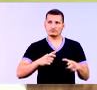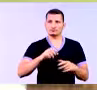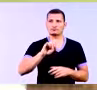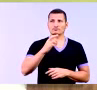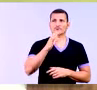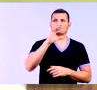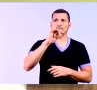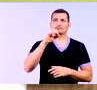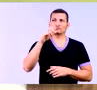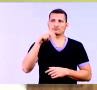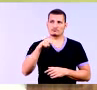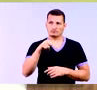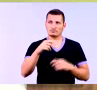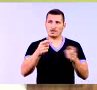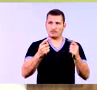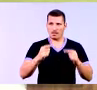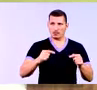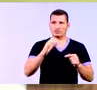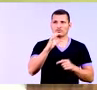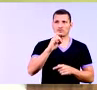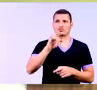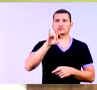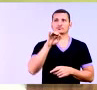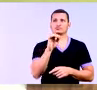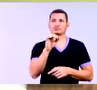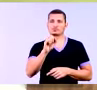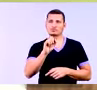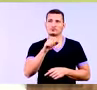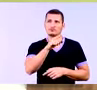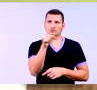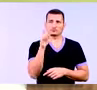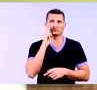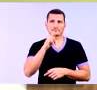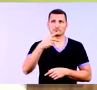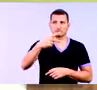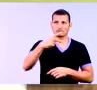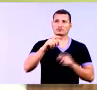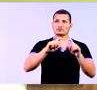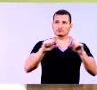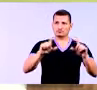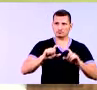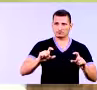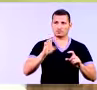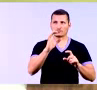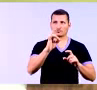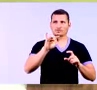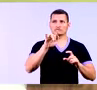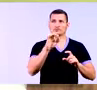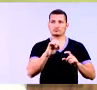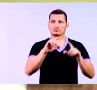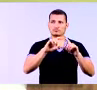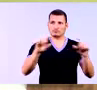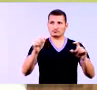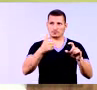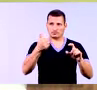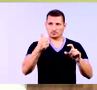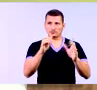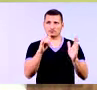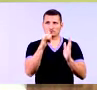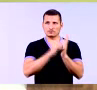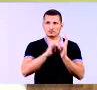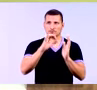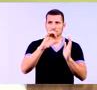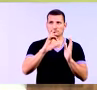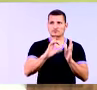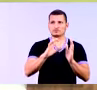dos códigos abaixo, né? E aí vocês viram aí dois trechos de código, né? O primeiro trecho tratava-se de uma instalação